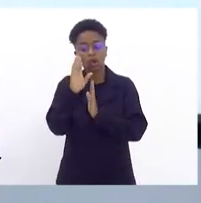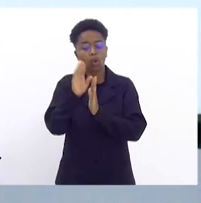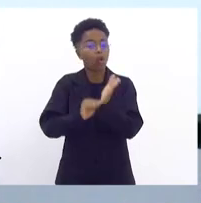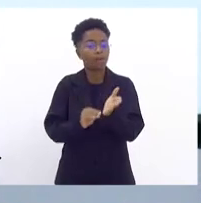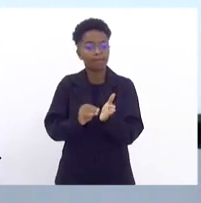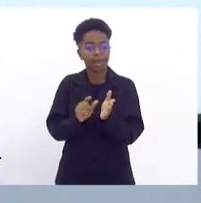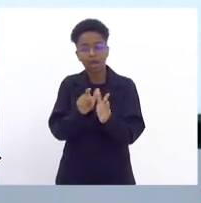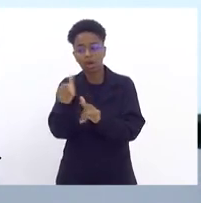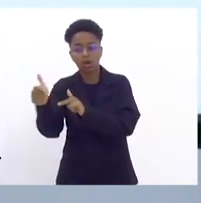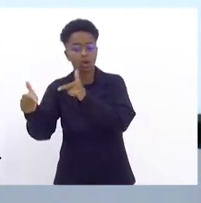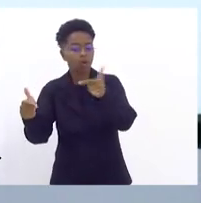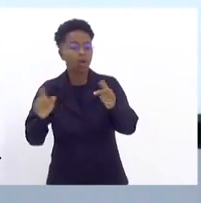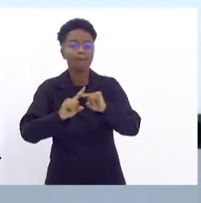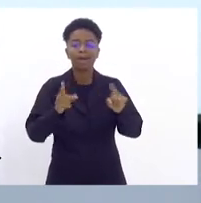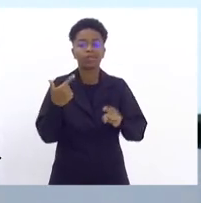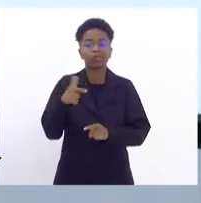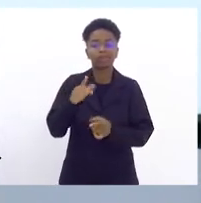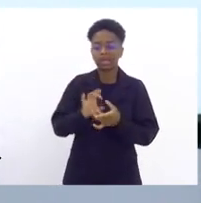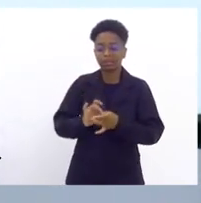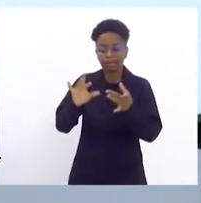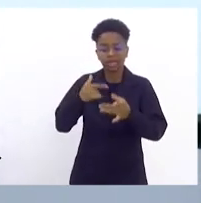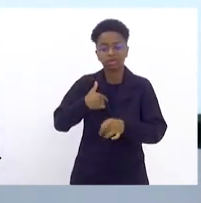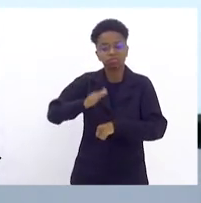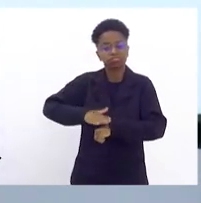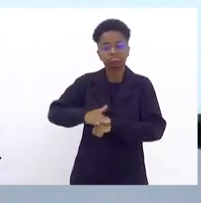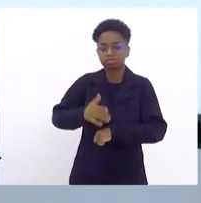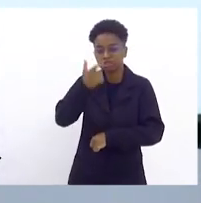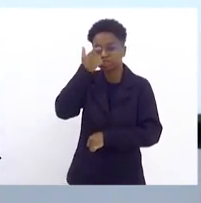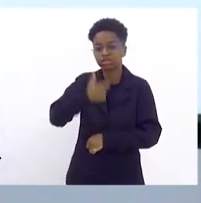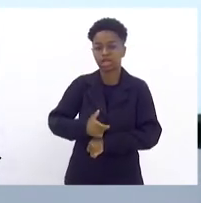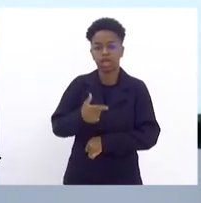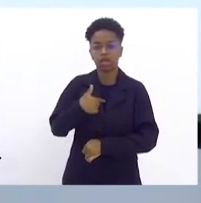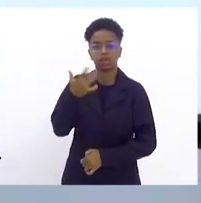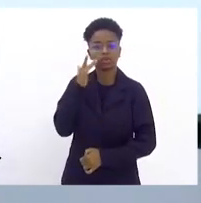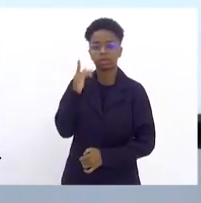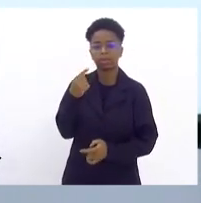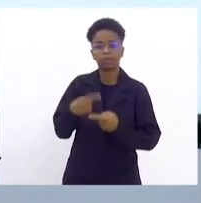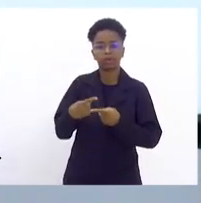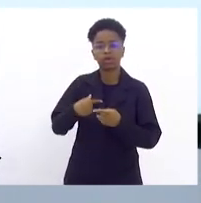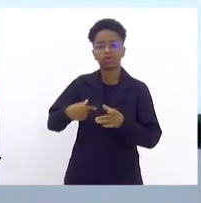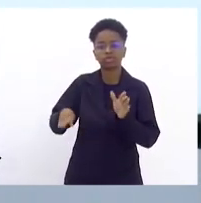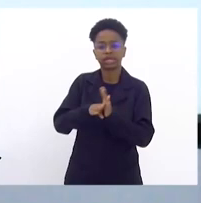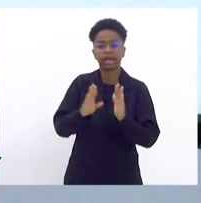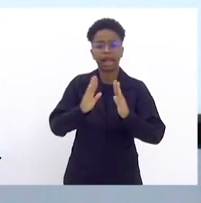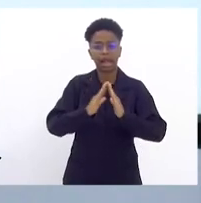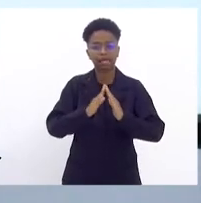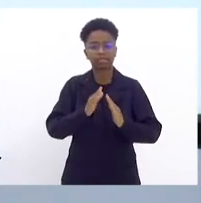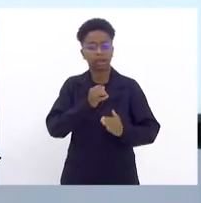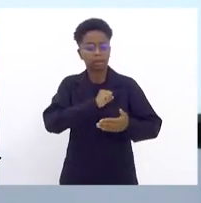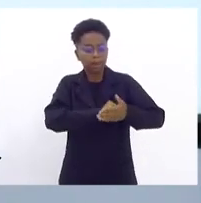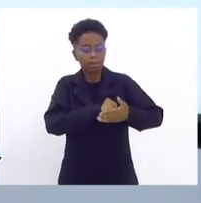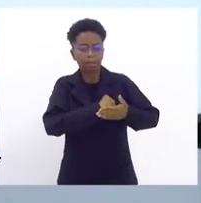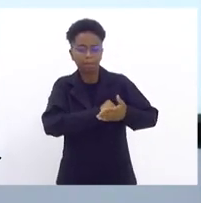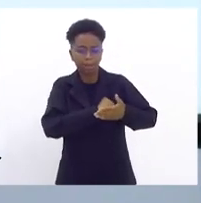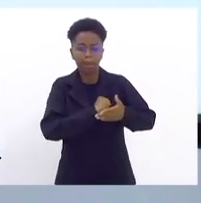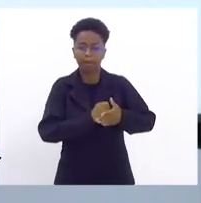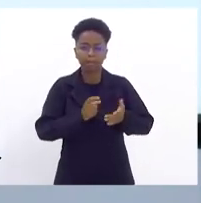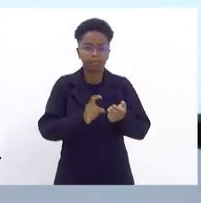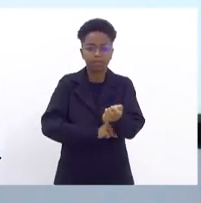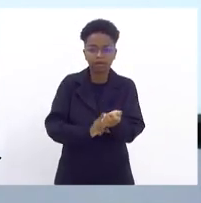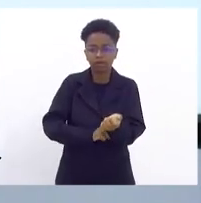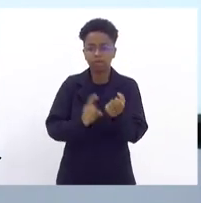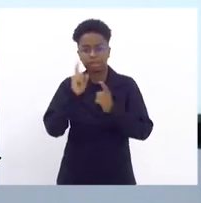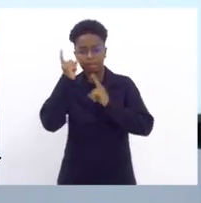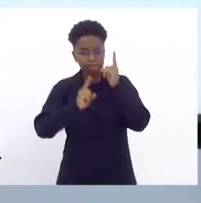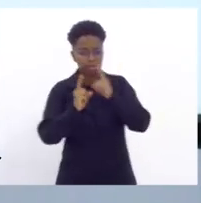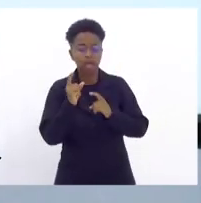e não tinha a liberdade eu sabia porque quando chegava em casa o coração tava palpitando desespero Pânico já